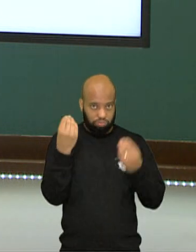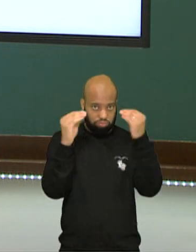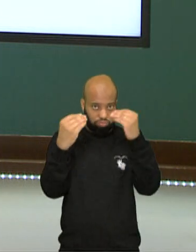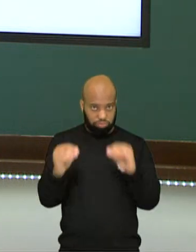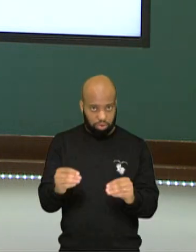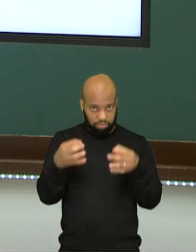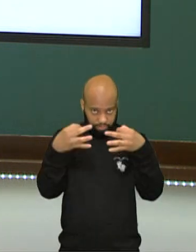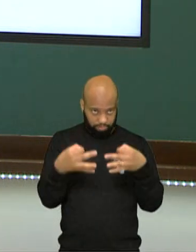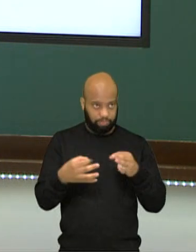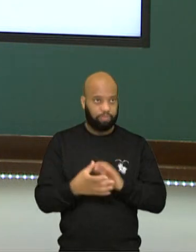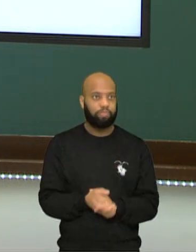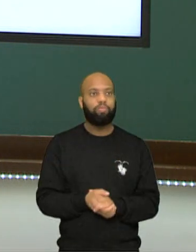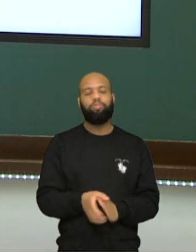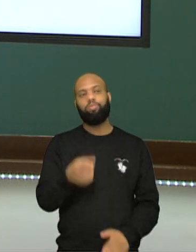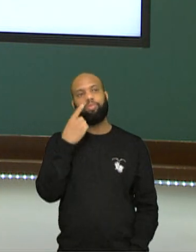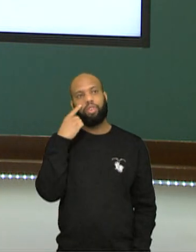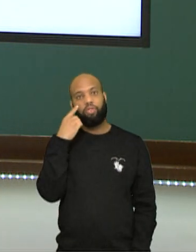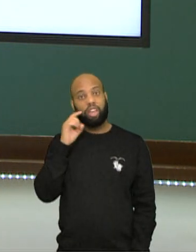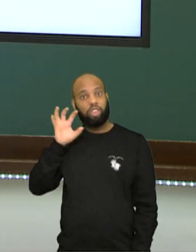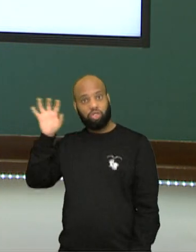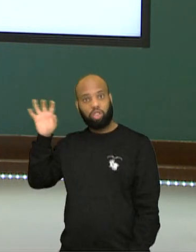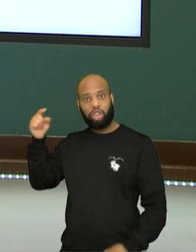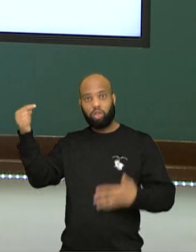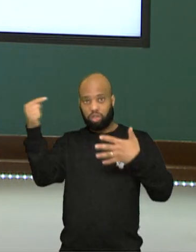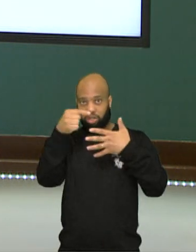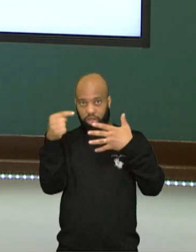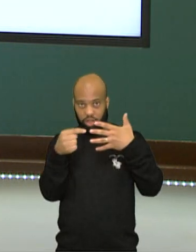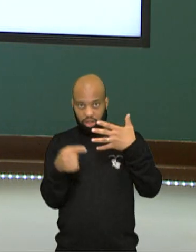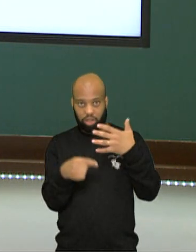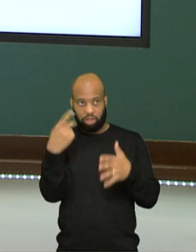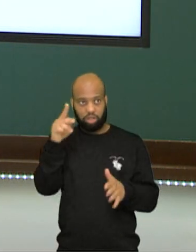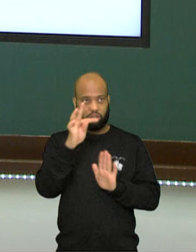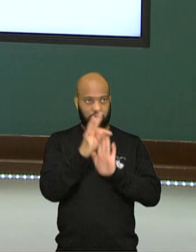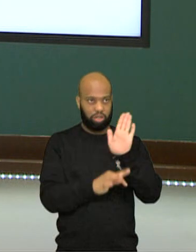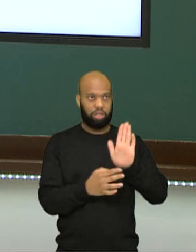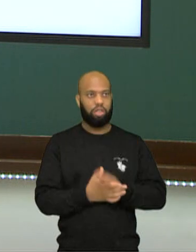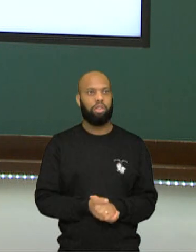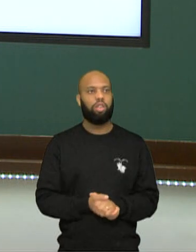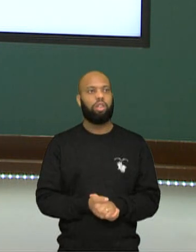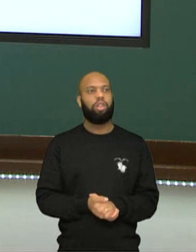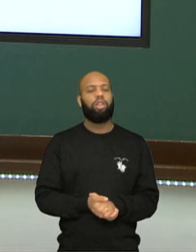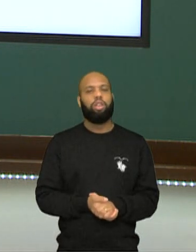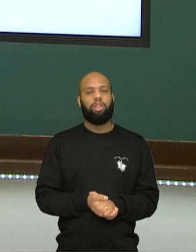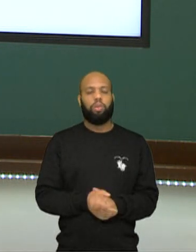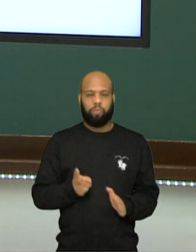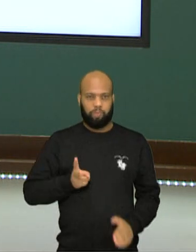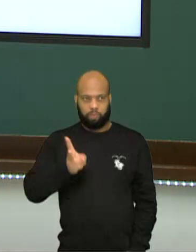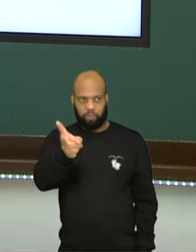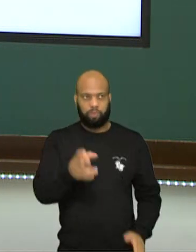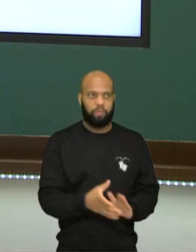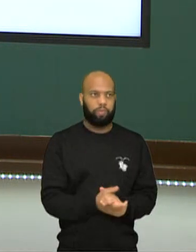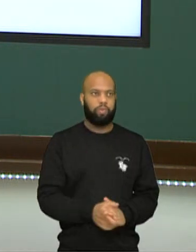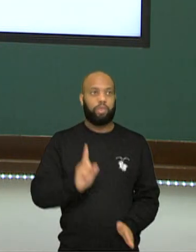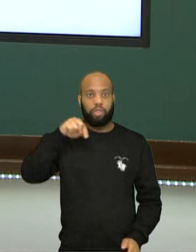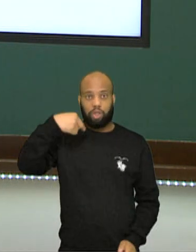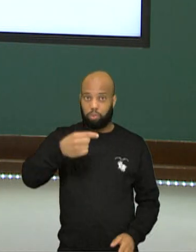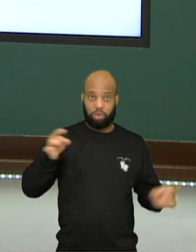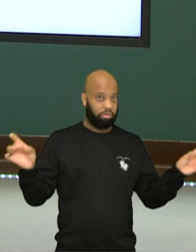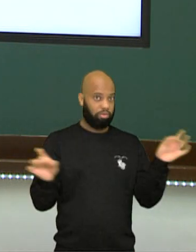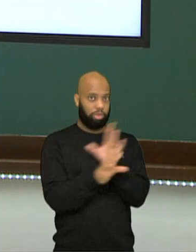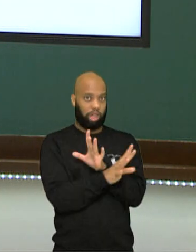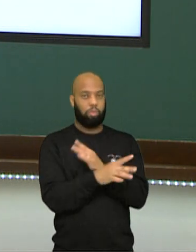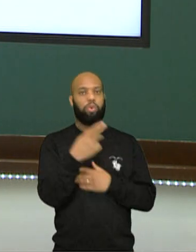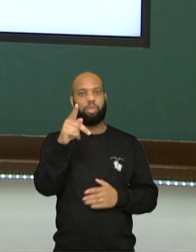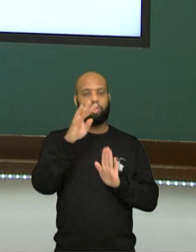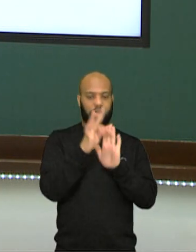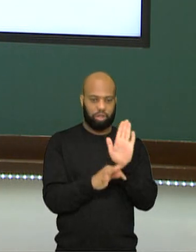adequada? Então verifique esses elementos no seu texto. Ainda pensando juntos, depois de pronto,